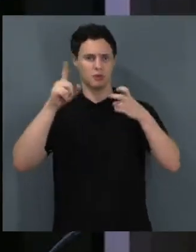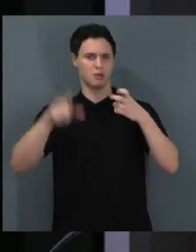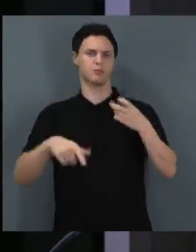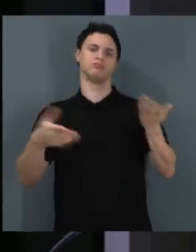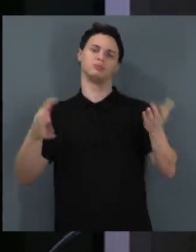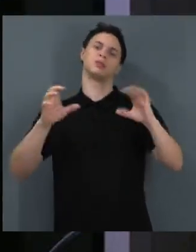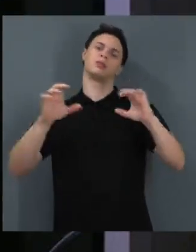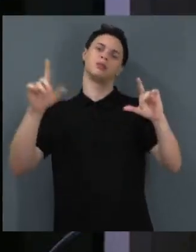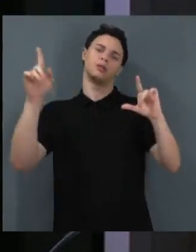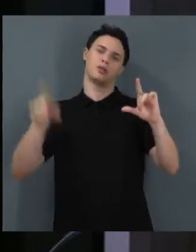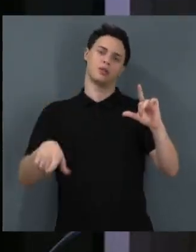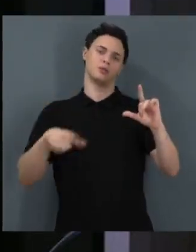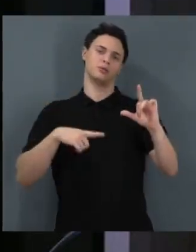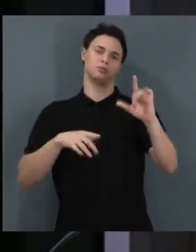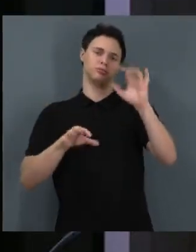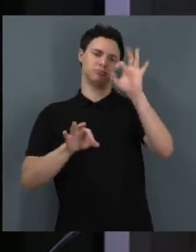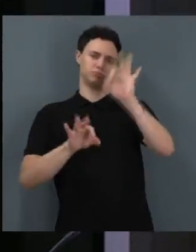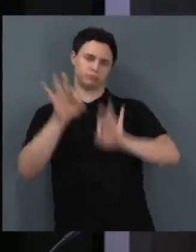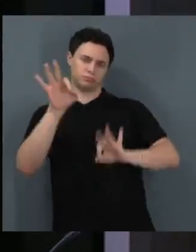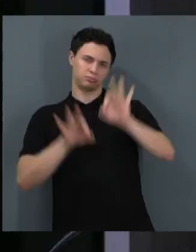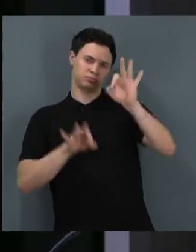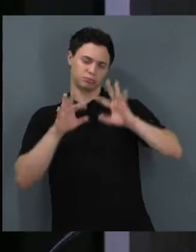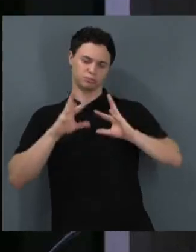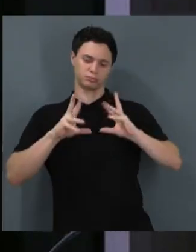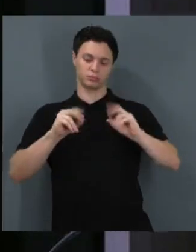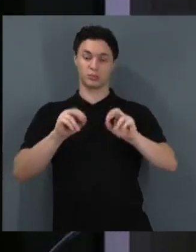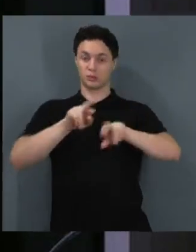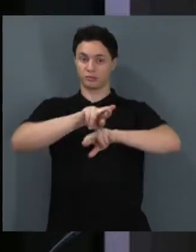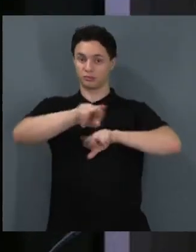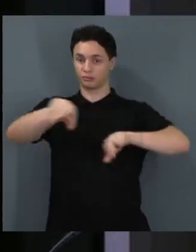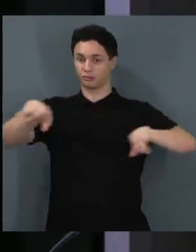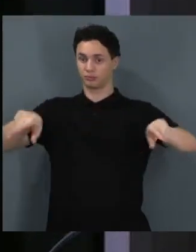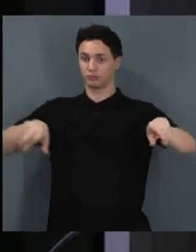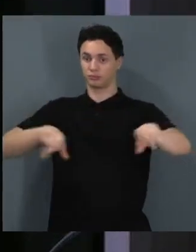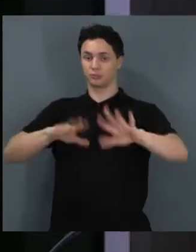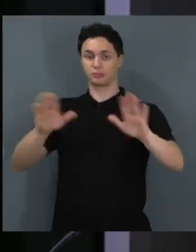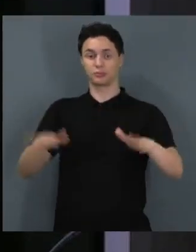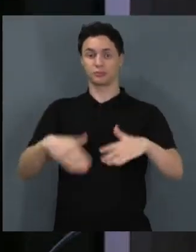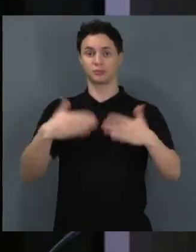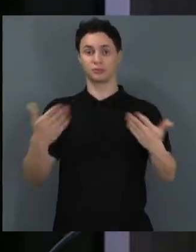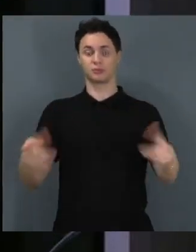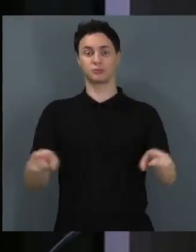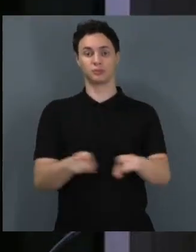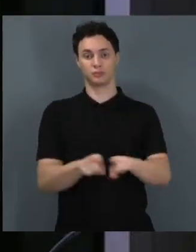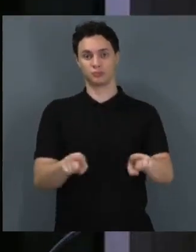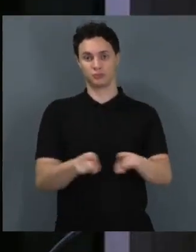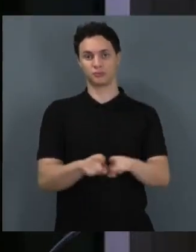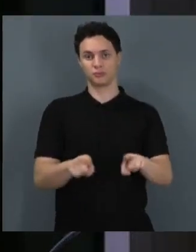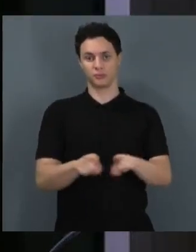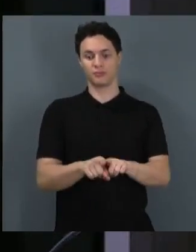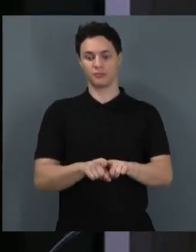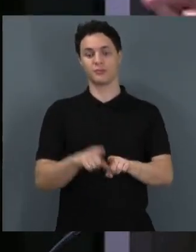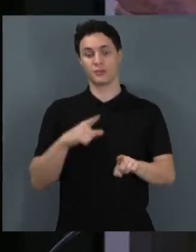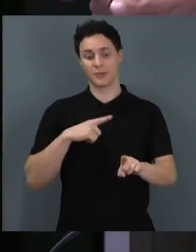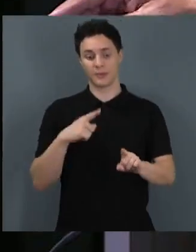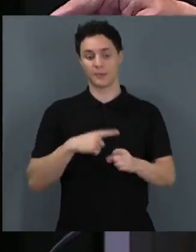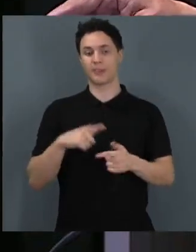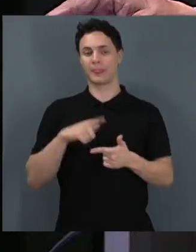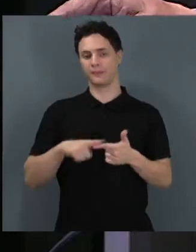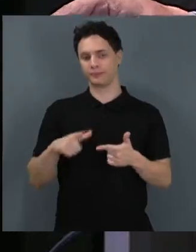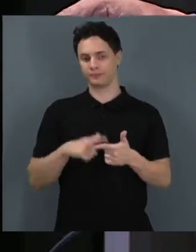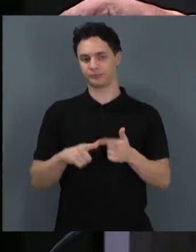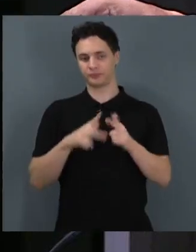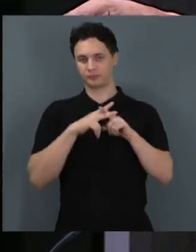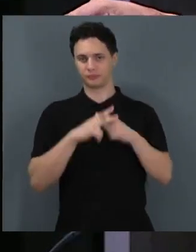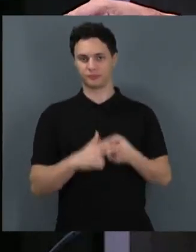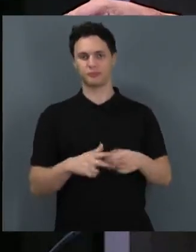com especificidades diferentes e com claros problemas que vão precisar ser corrigidos, e